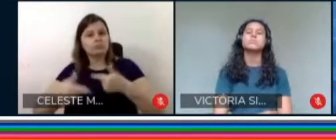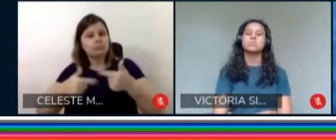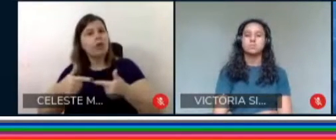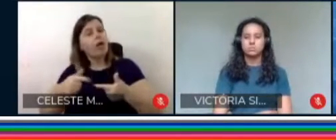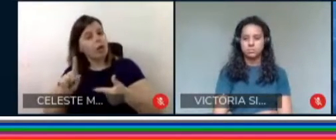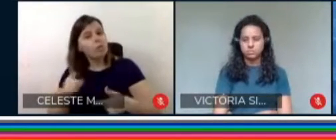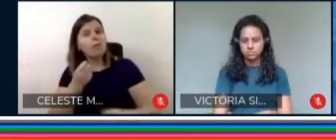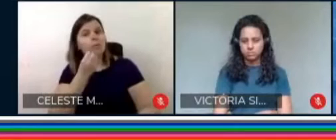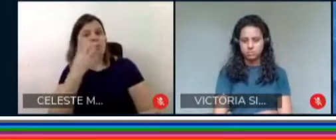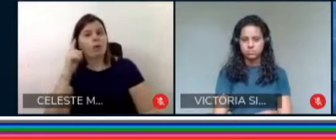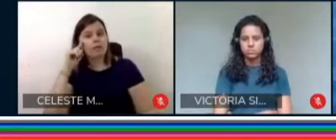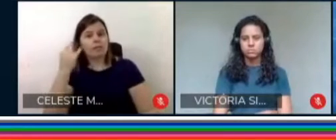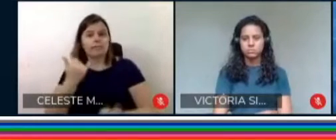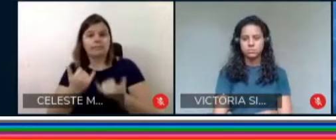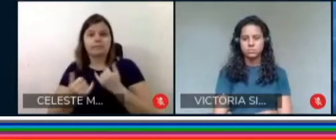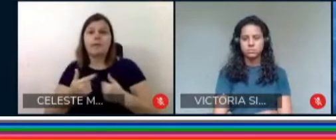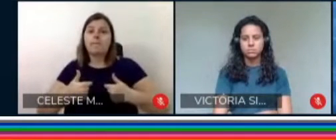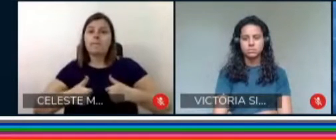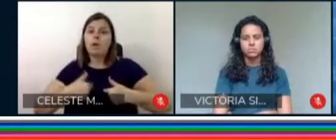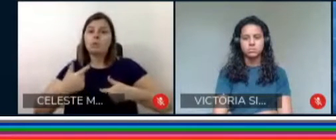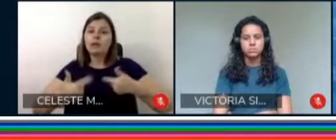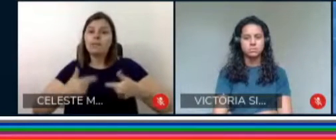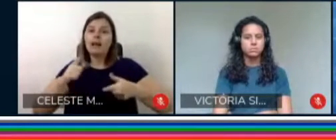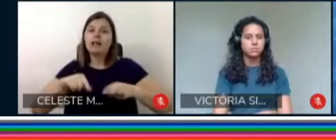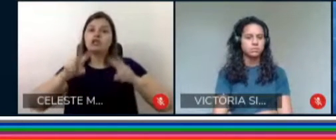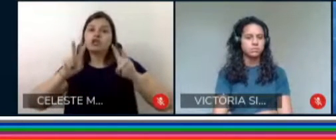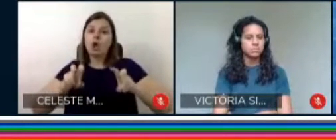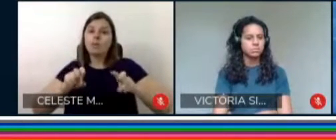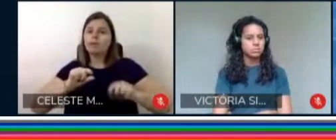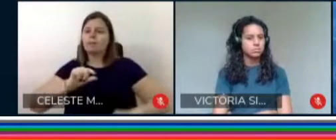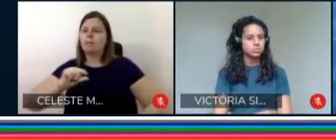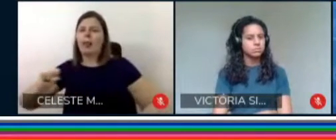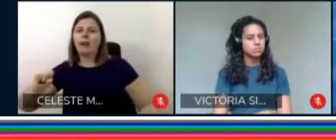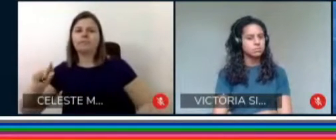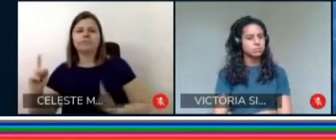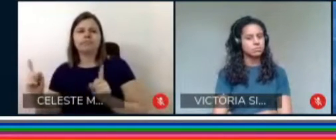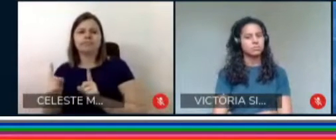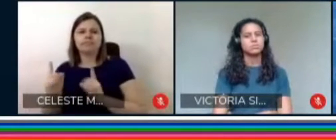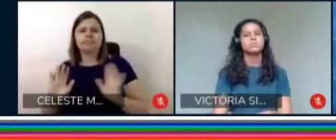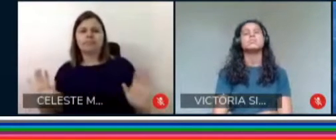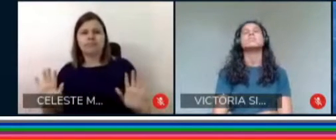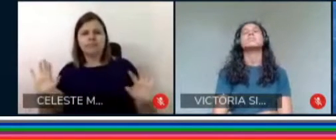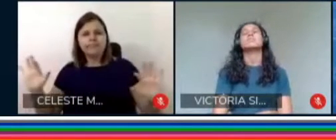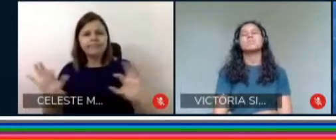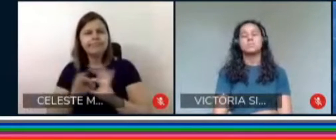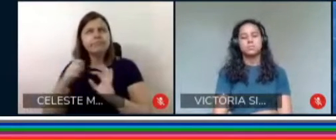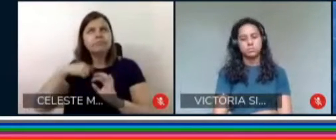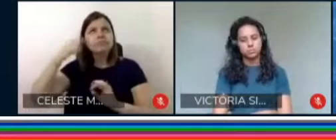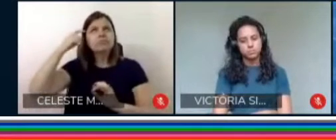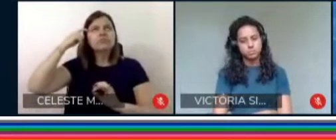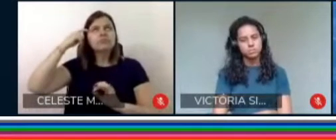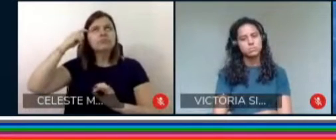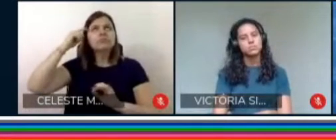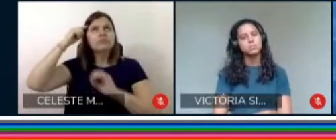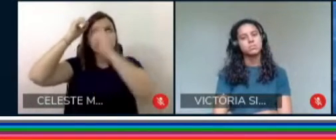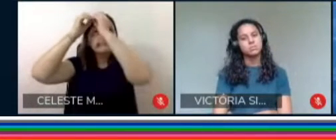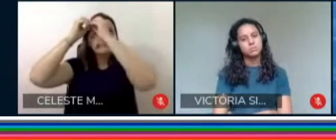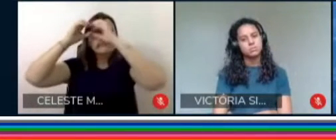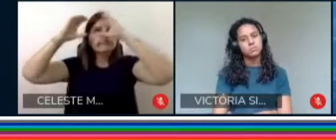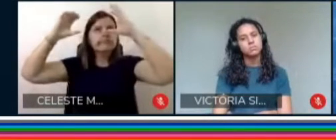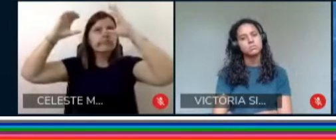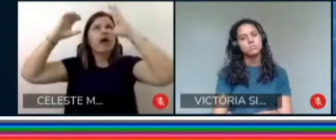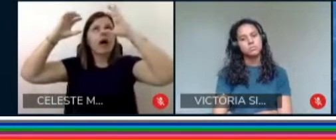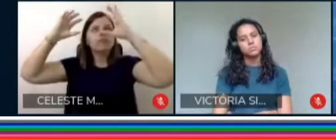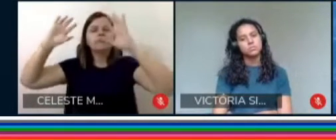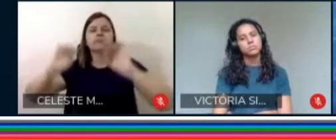O meu trabalho é sobre tananã, tal aspecto. Então eu consigo costurar na minha cabeça, consigo elaborar um quadro